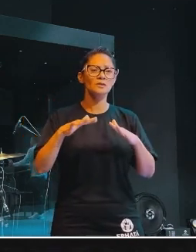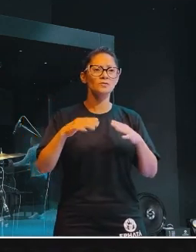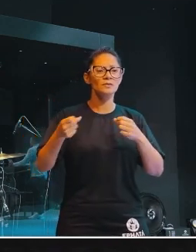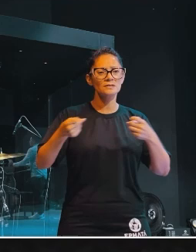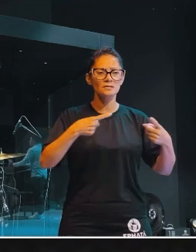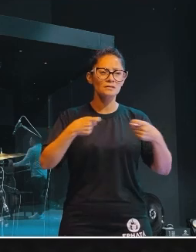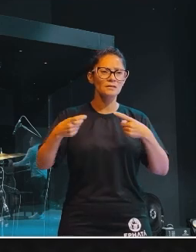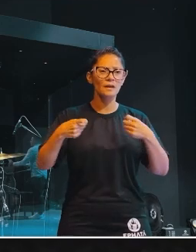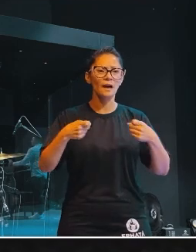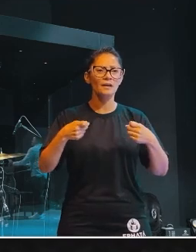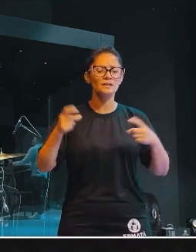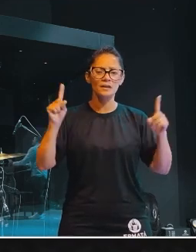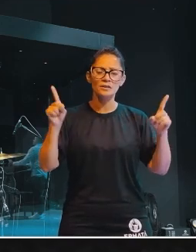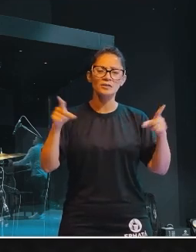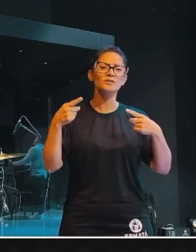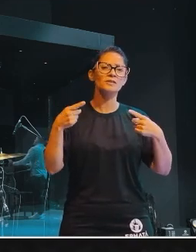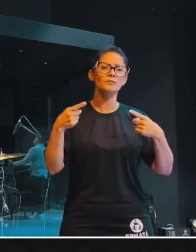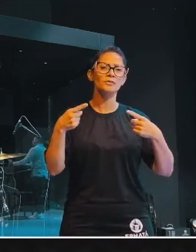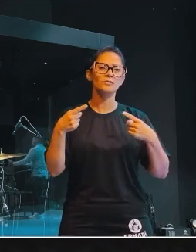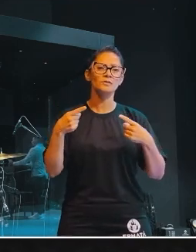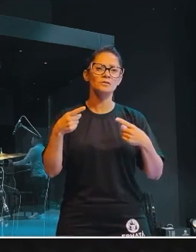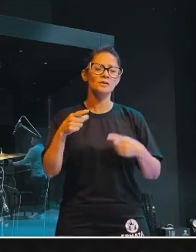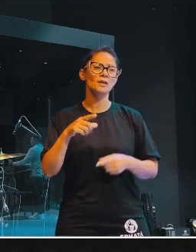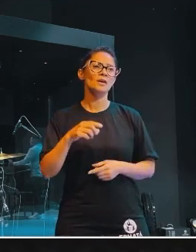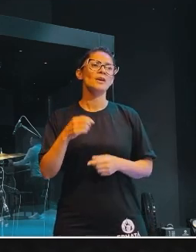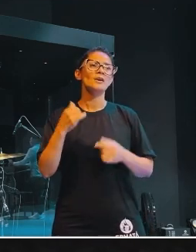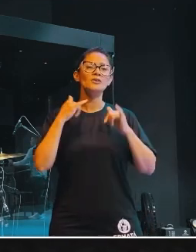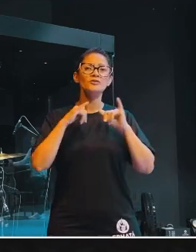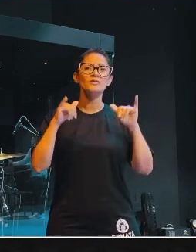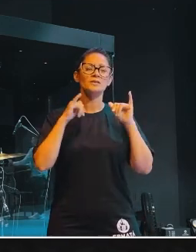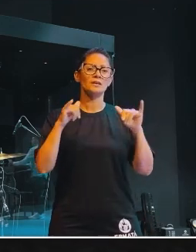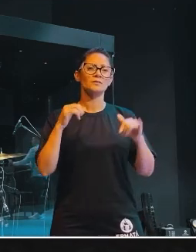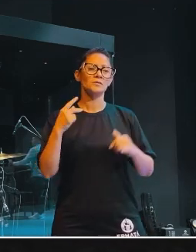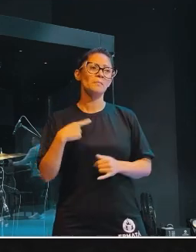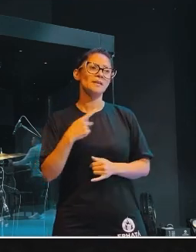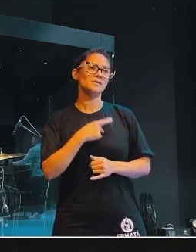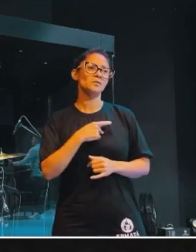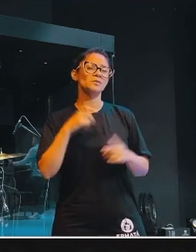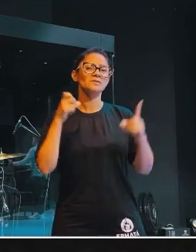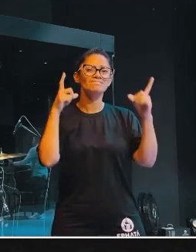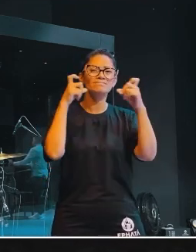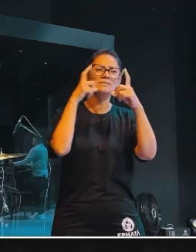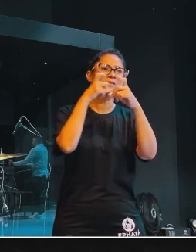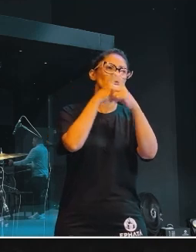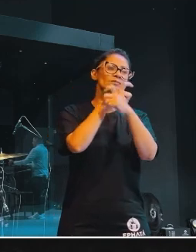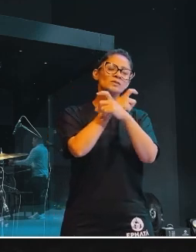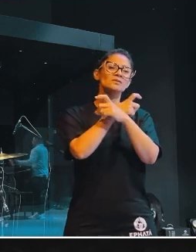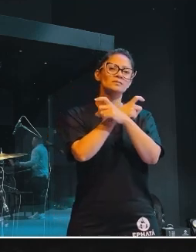desafios, e está dizendo: pastor, mas está complicado demais.